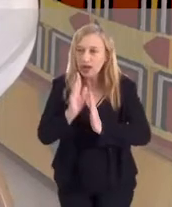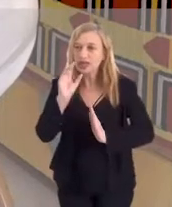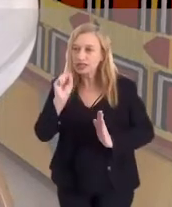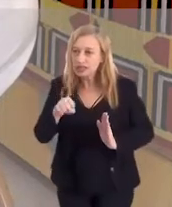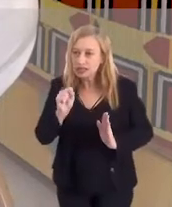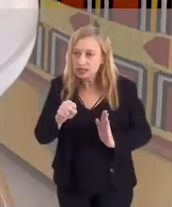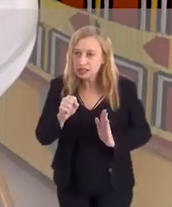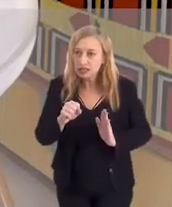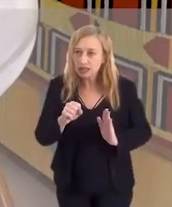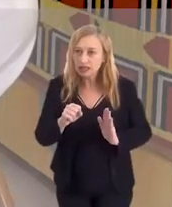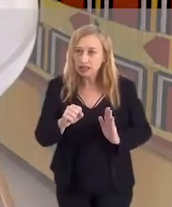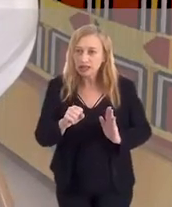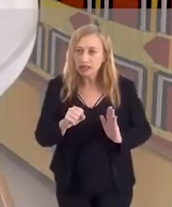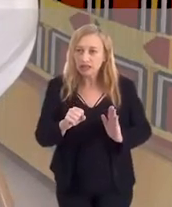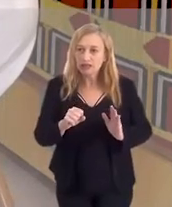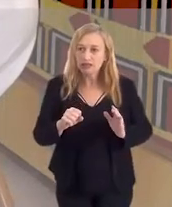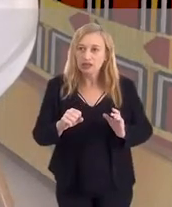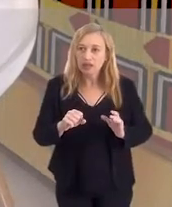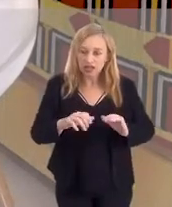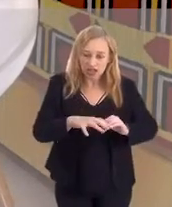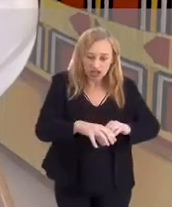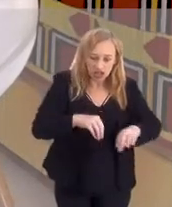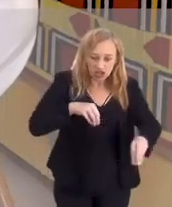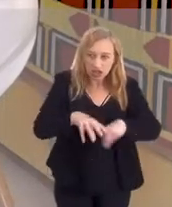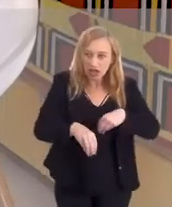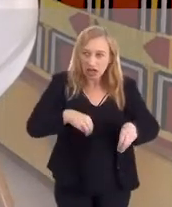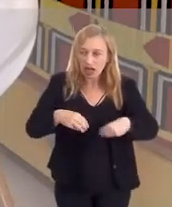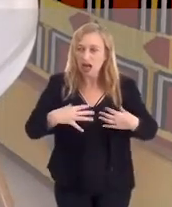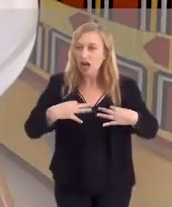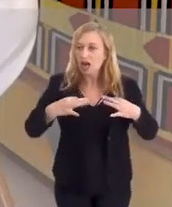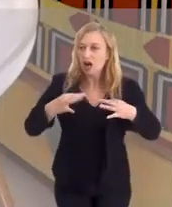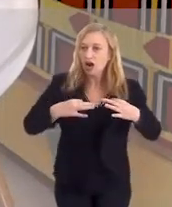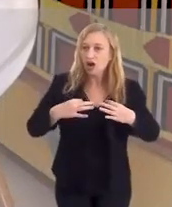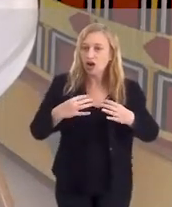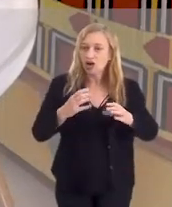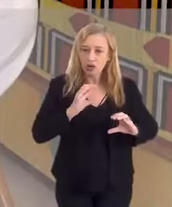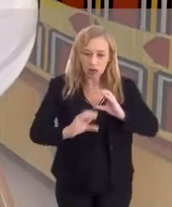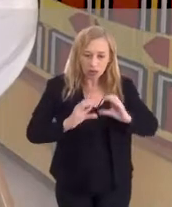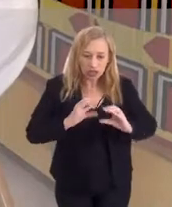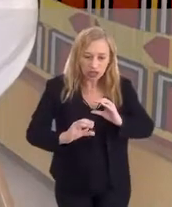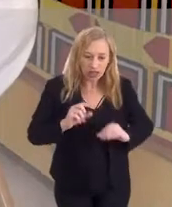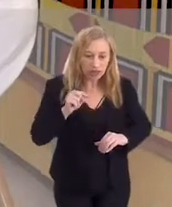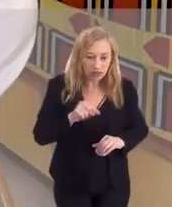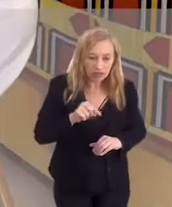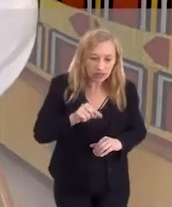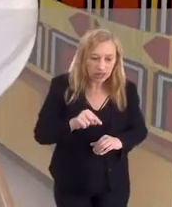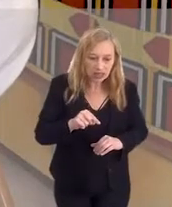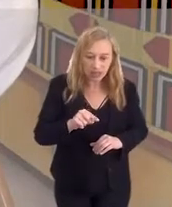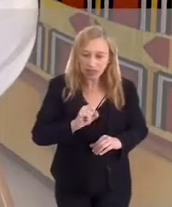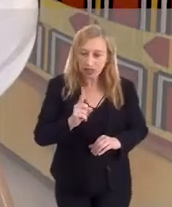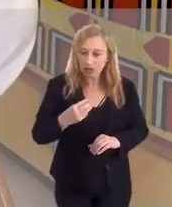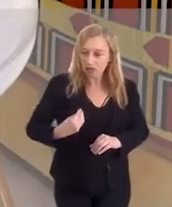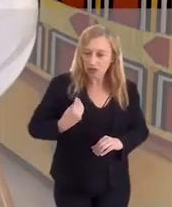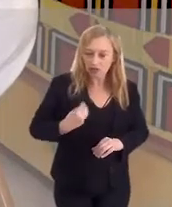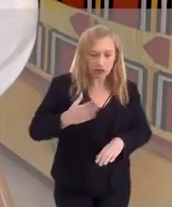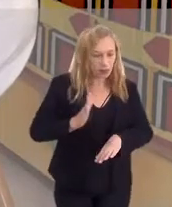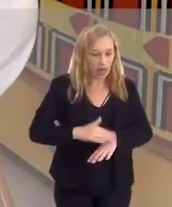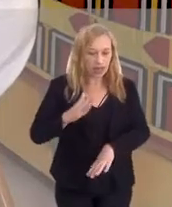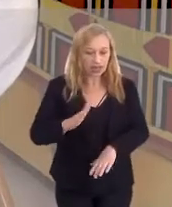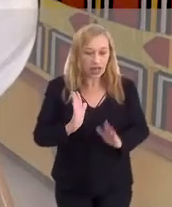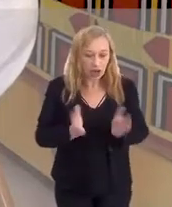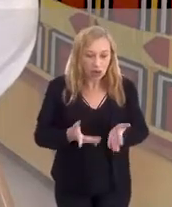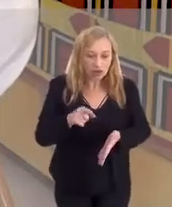Aí sim que a gente vai se desfazer das roupas, se desfazer... Comunicar a ele que ele não está mais no meio da gente em